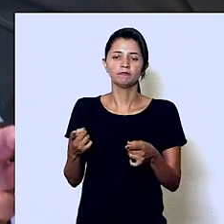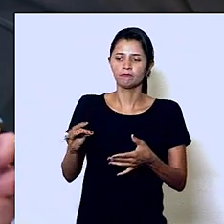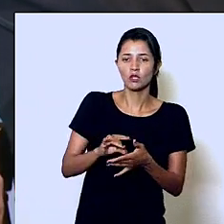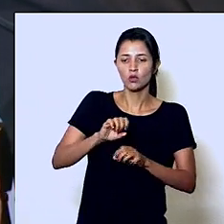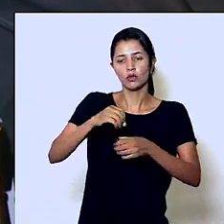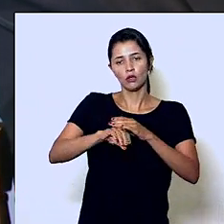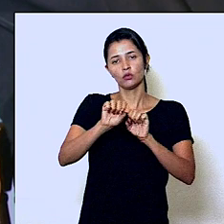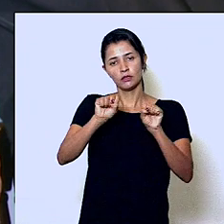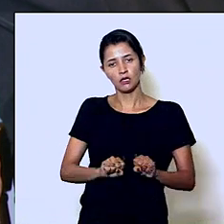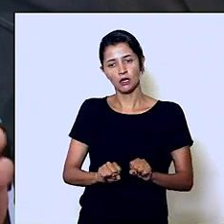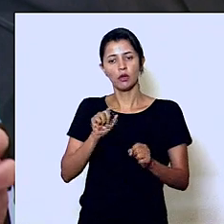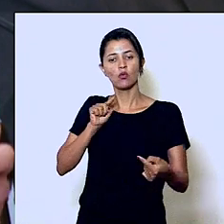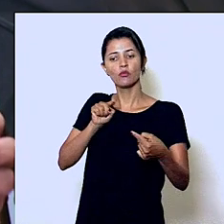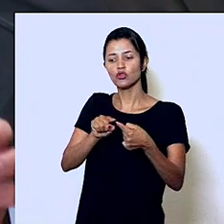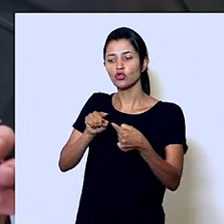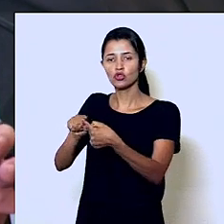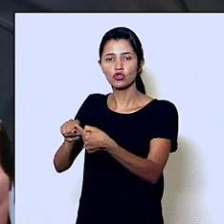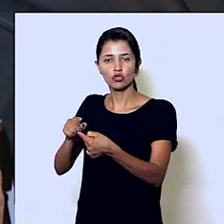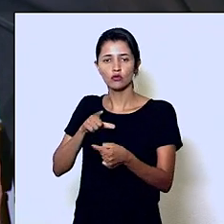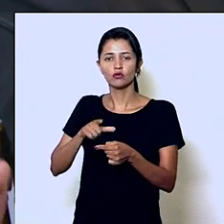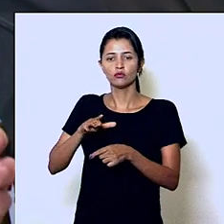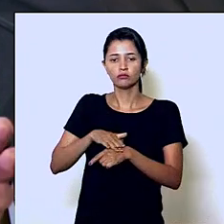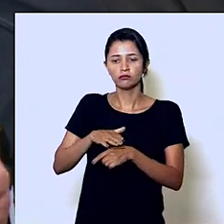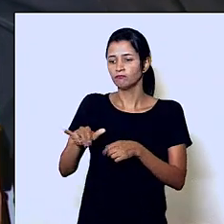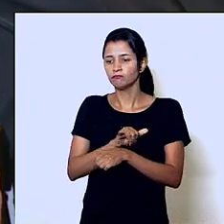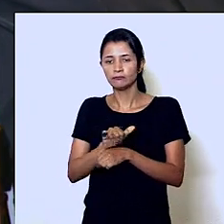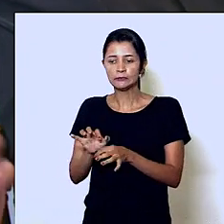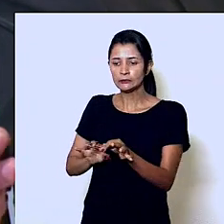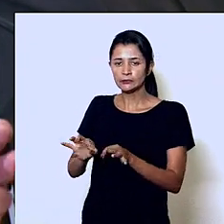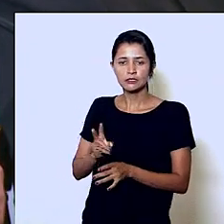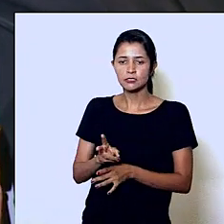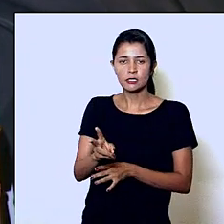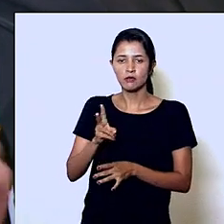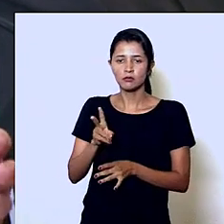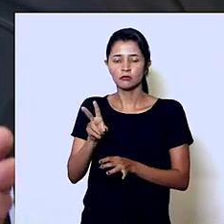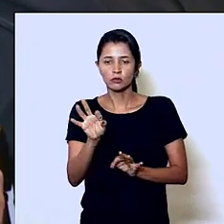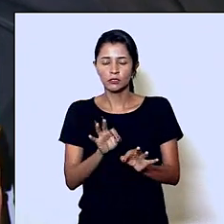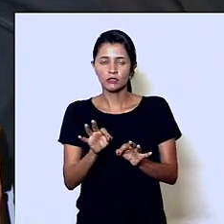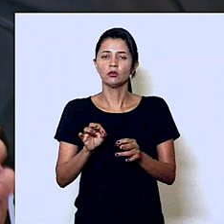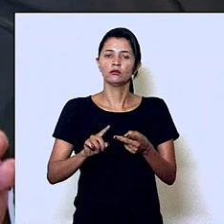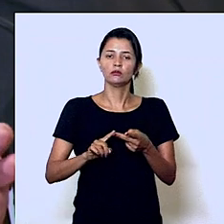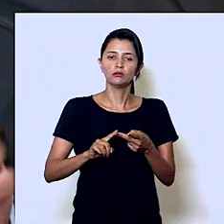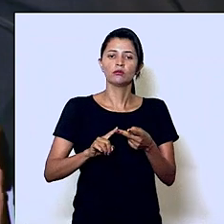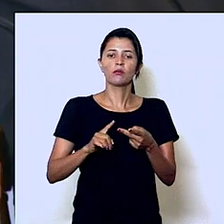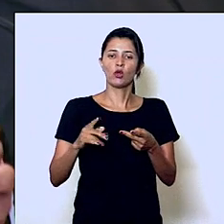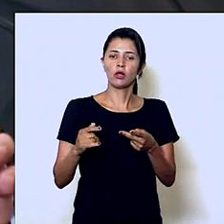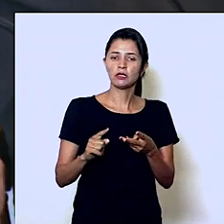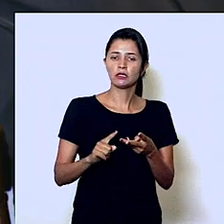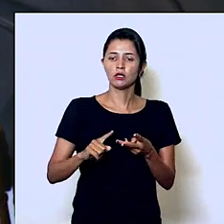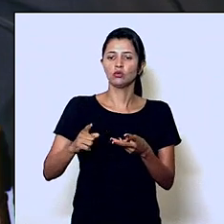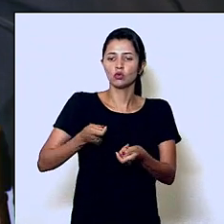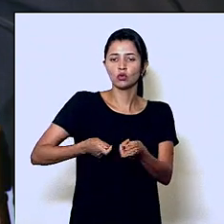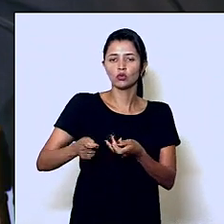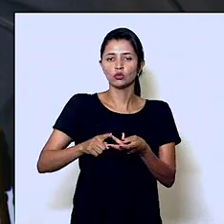objetivos, com procedimentos regulares de planejamento, programação, organização, controle, avaliação e